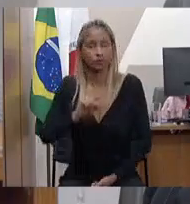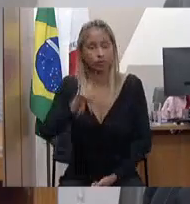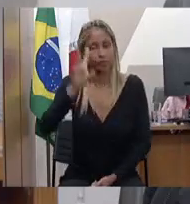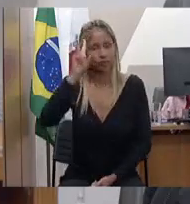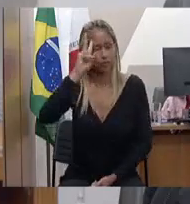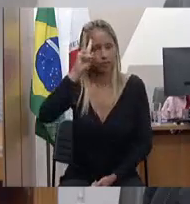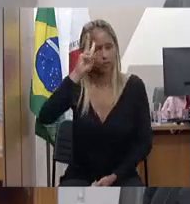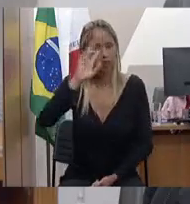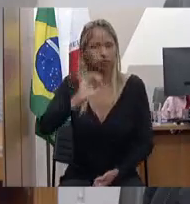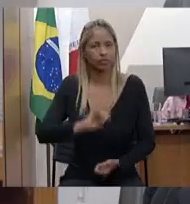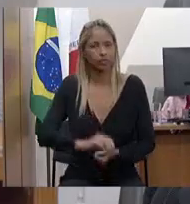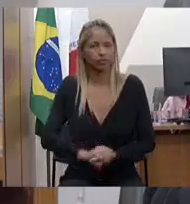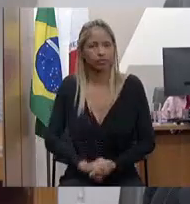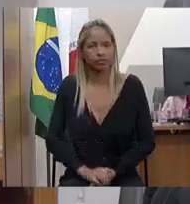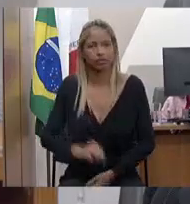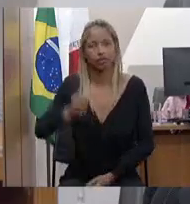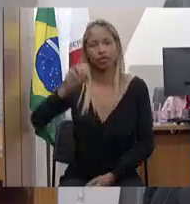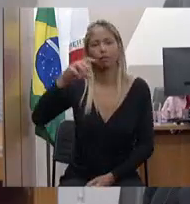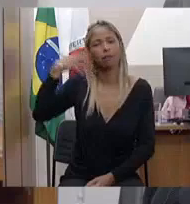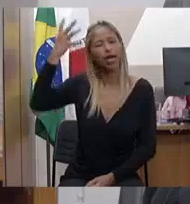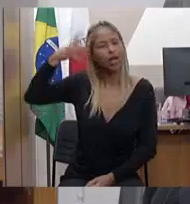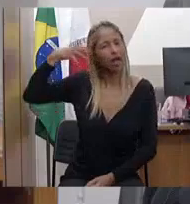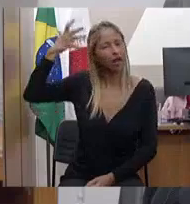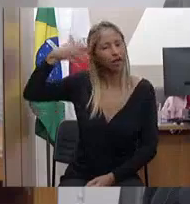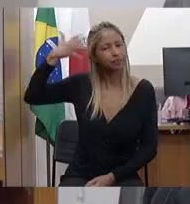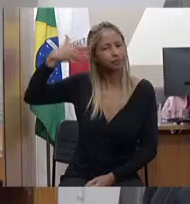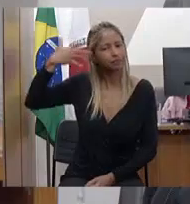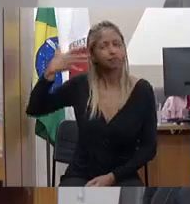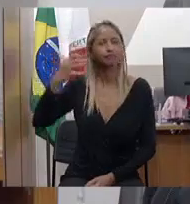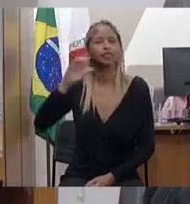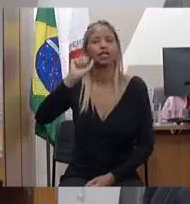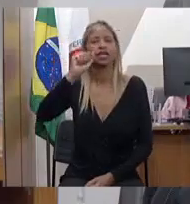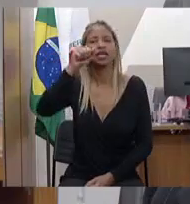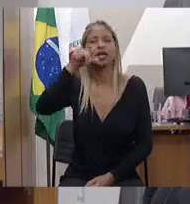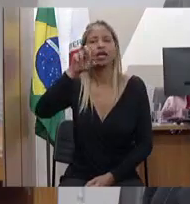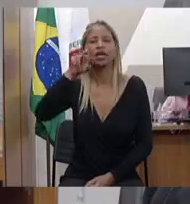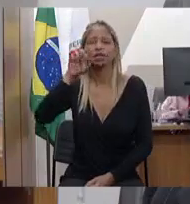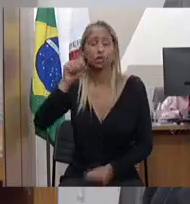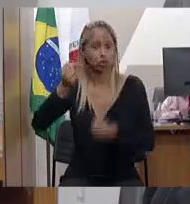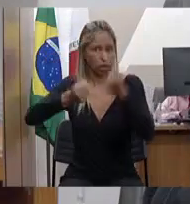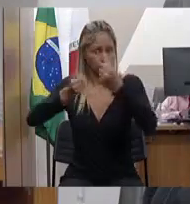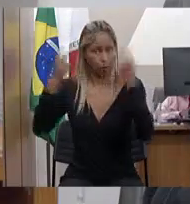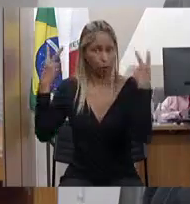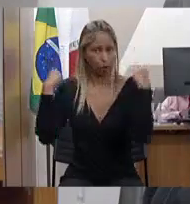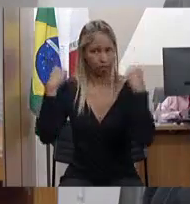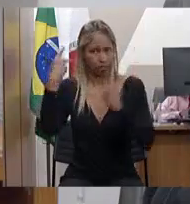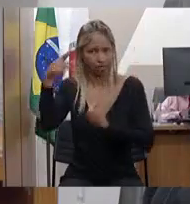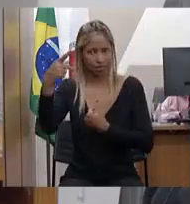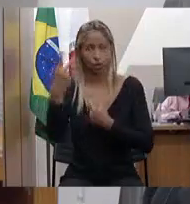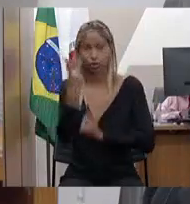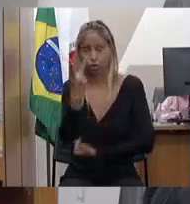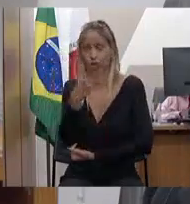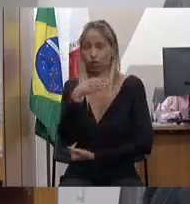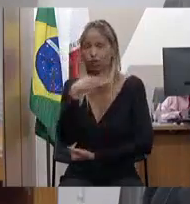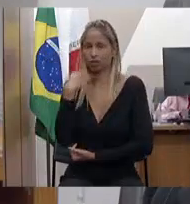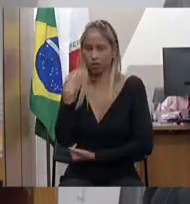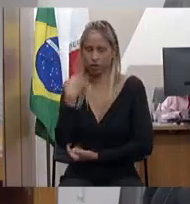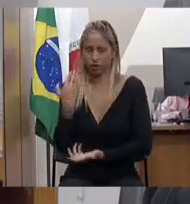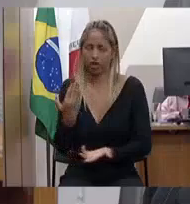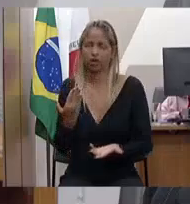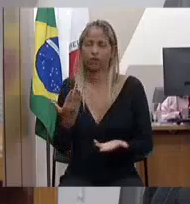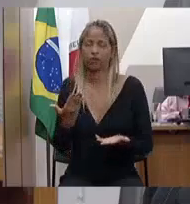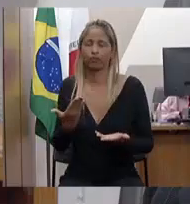né a Mariele Franco e o Anderson que faleceram talvez